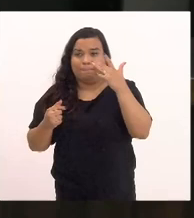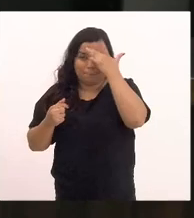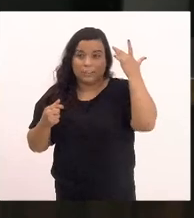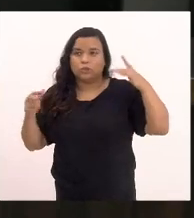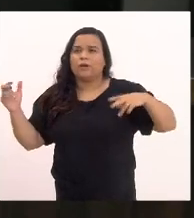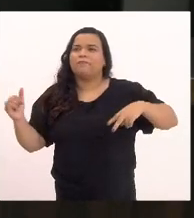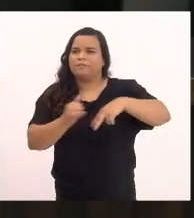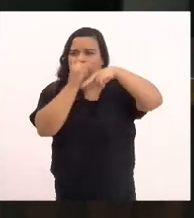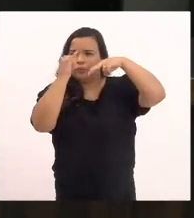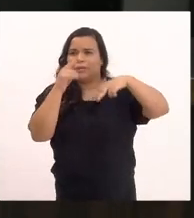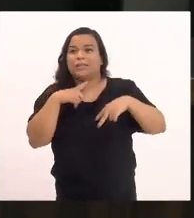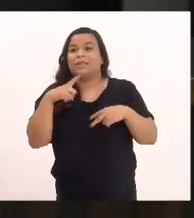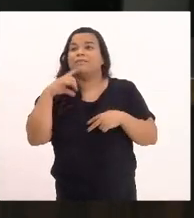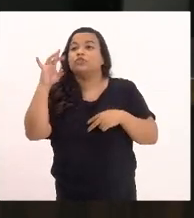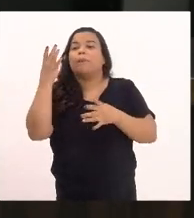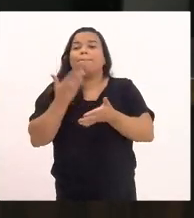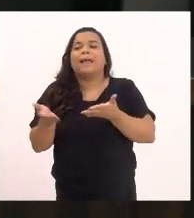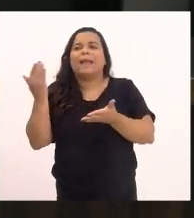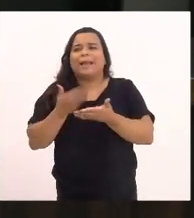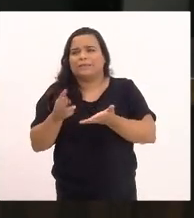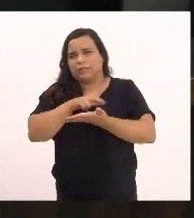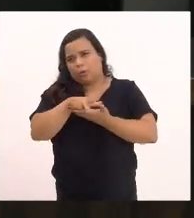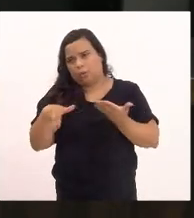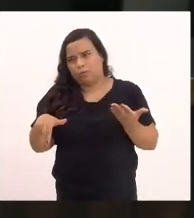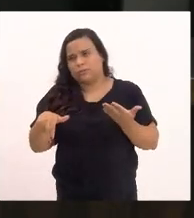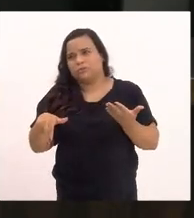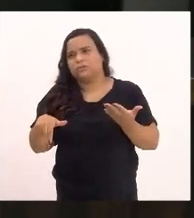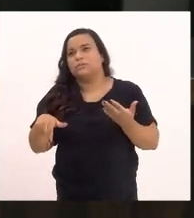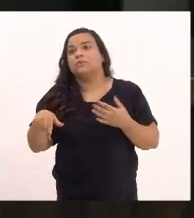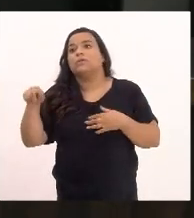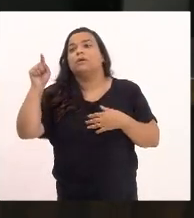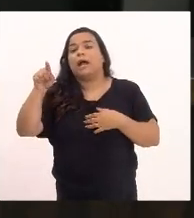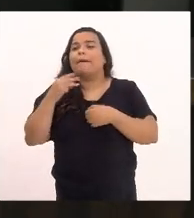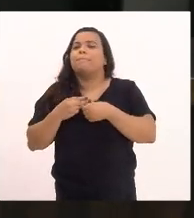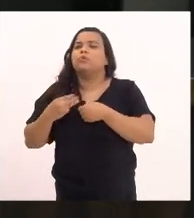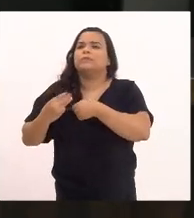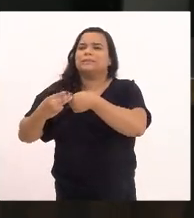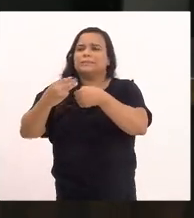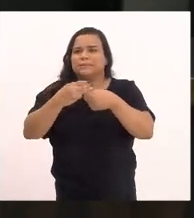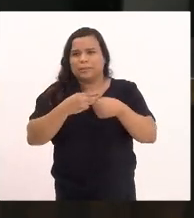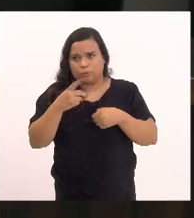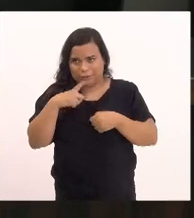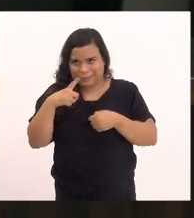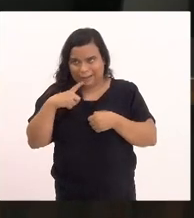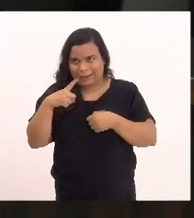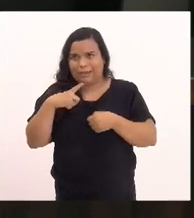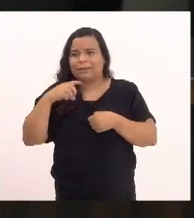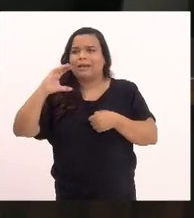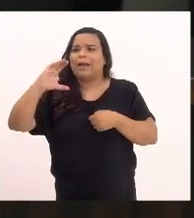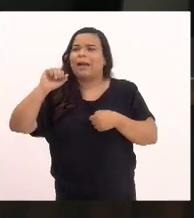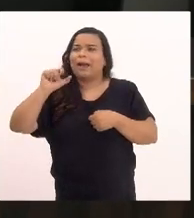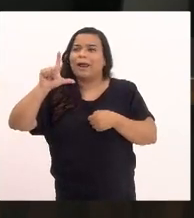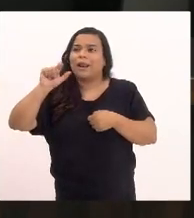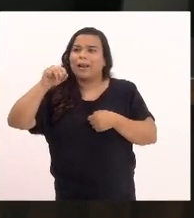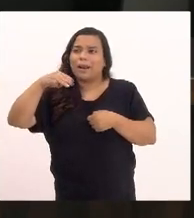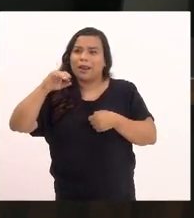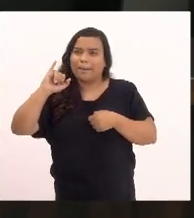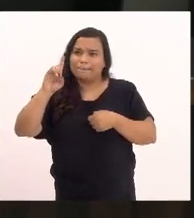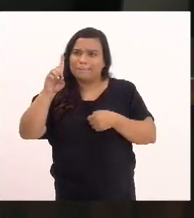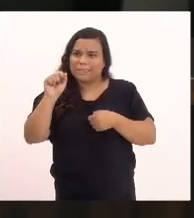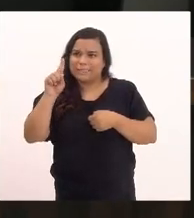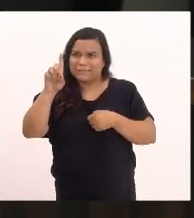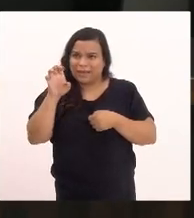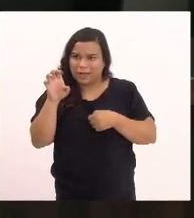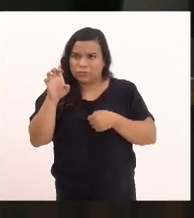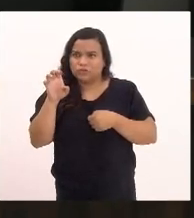houve... O município que tem a calamidade pública reconhecida pelo Estado... A gente faz uma doação de 2 milhões para